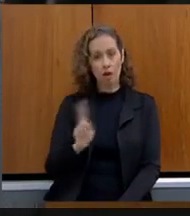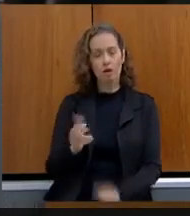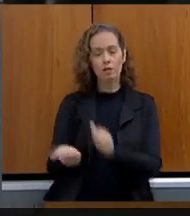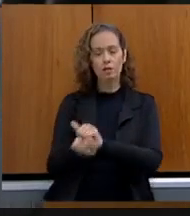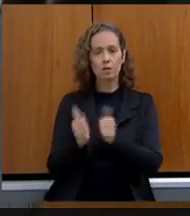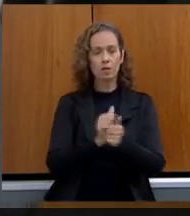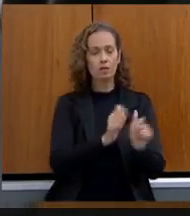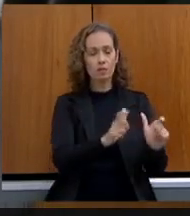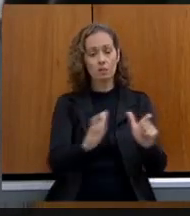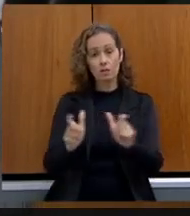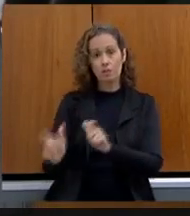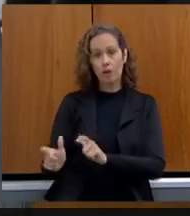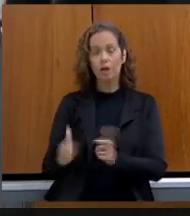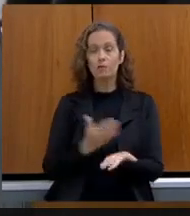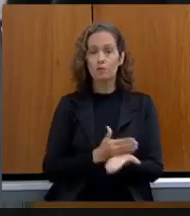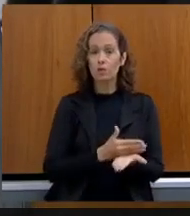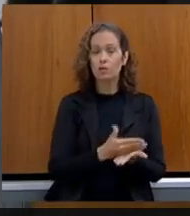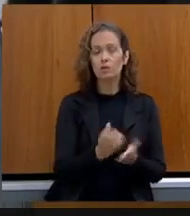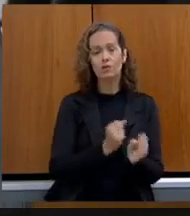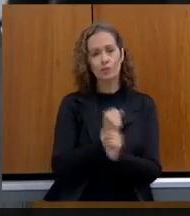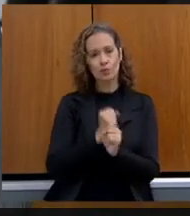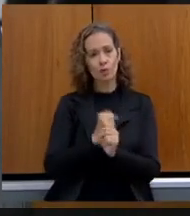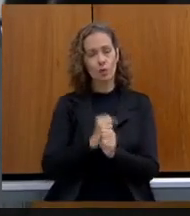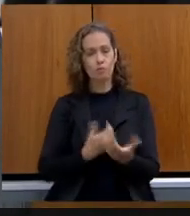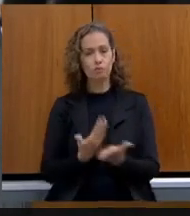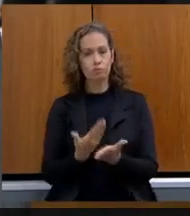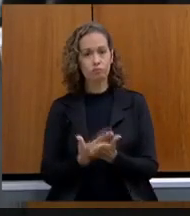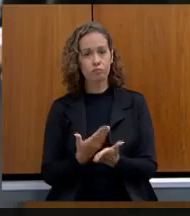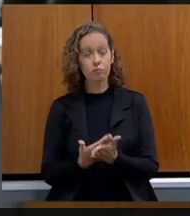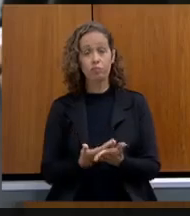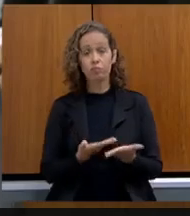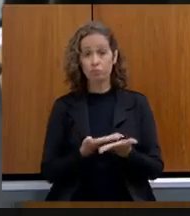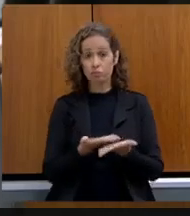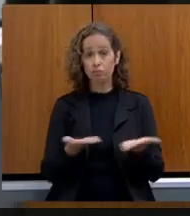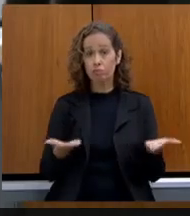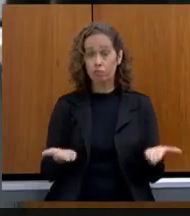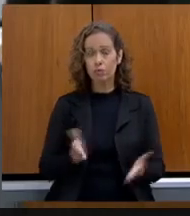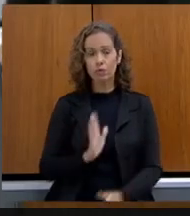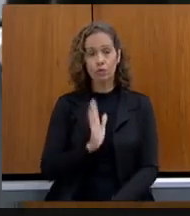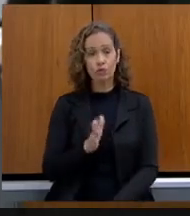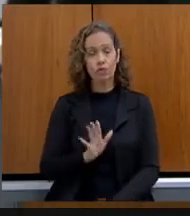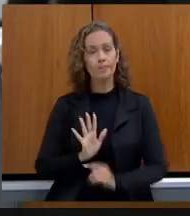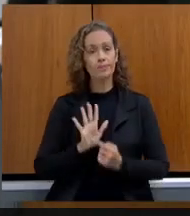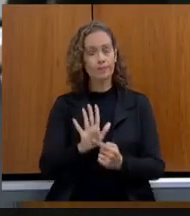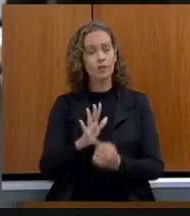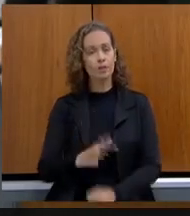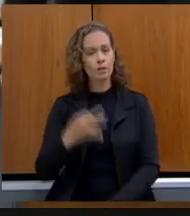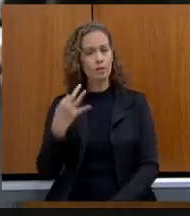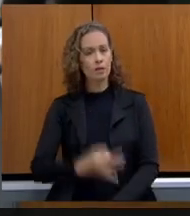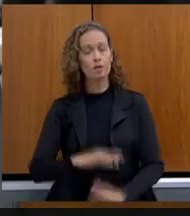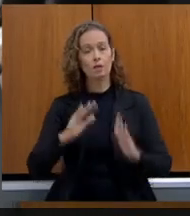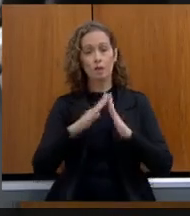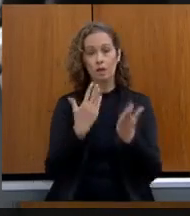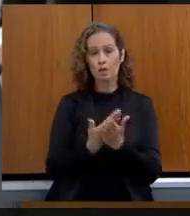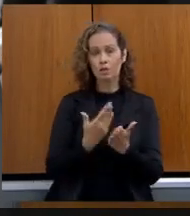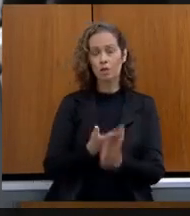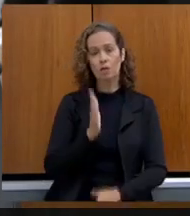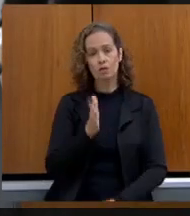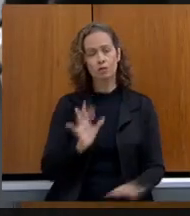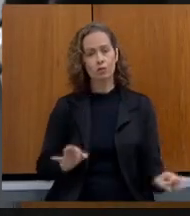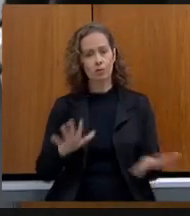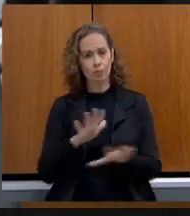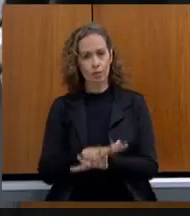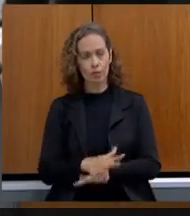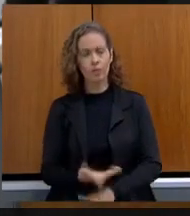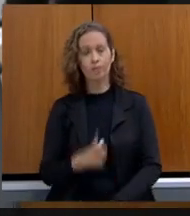desde o início do ano letivo E isso está nos trazendo realmente essa certeza de que as escolas estão prontas